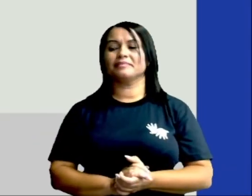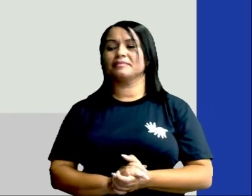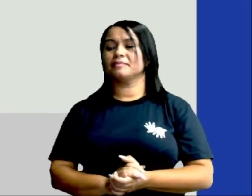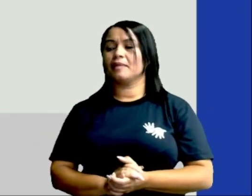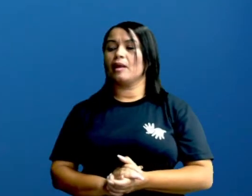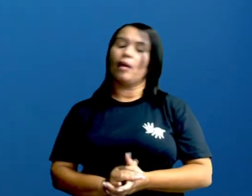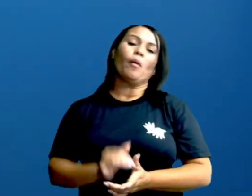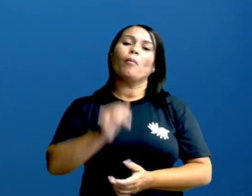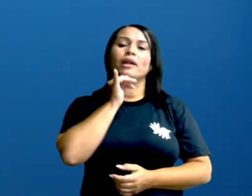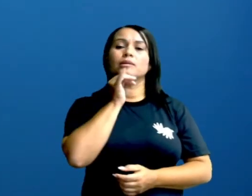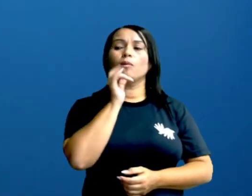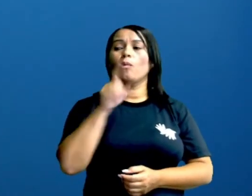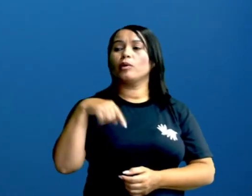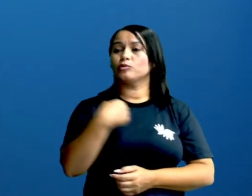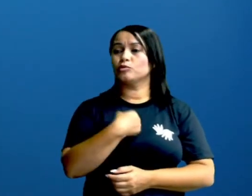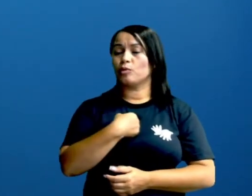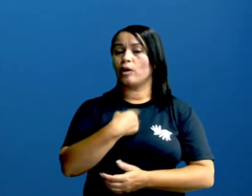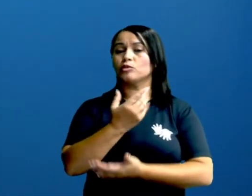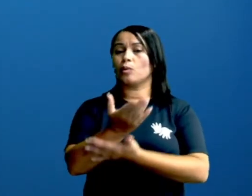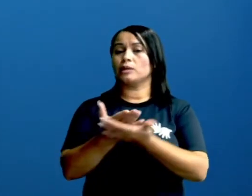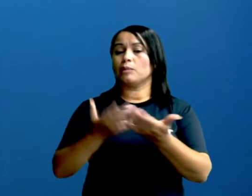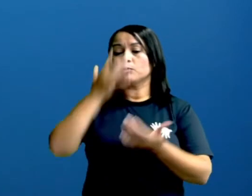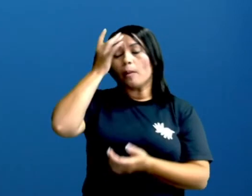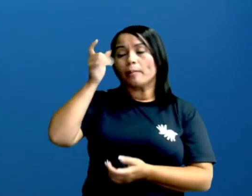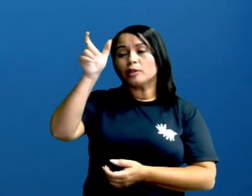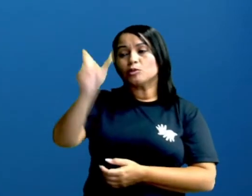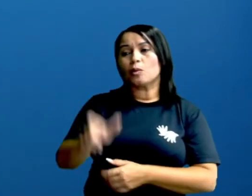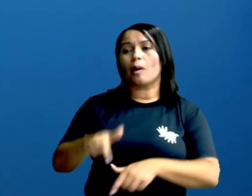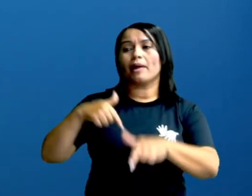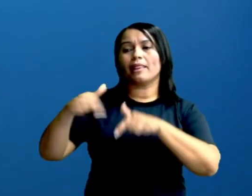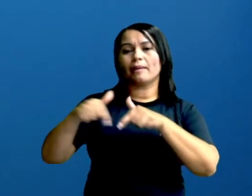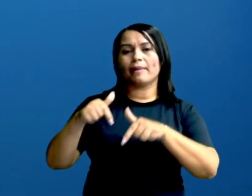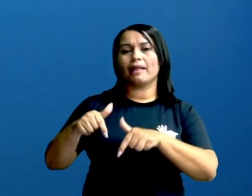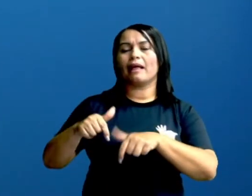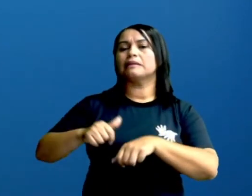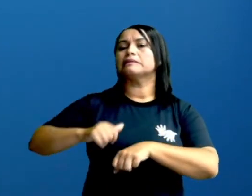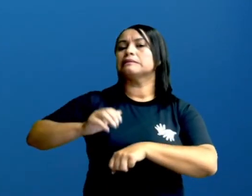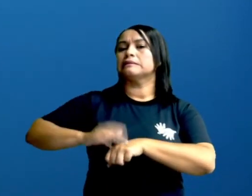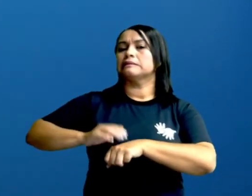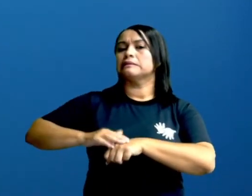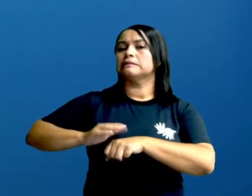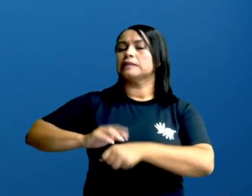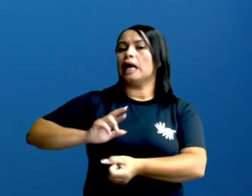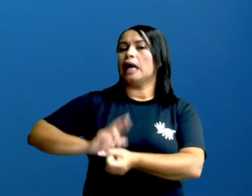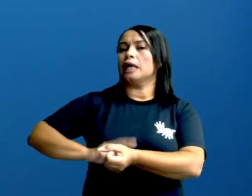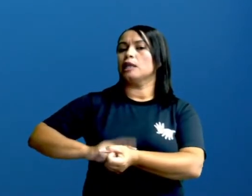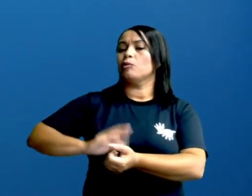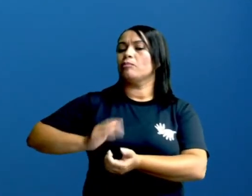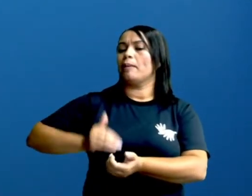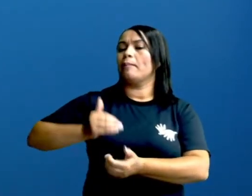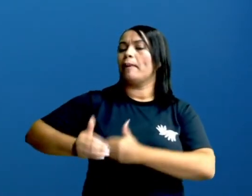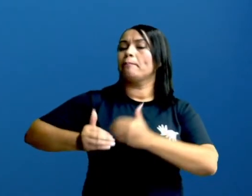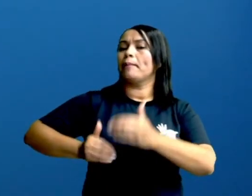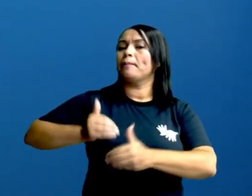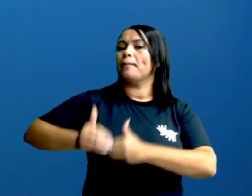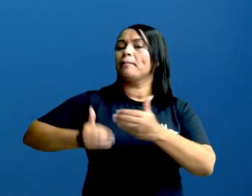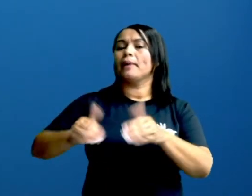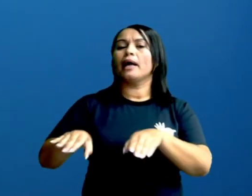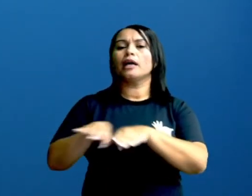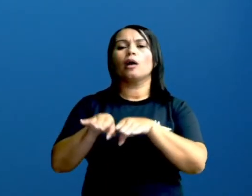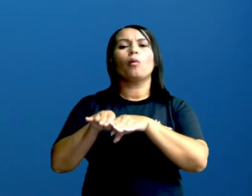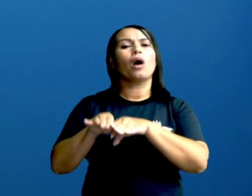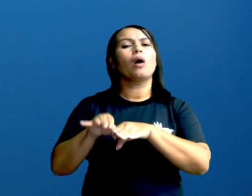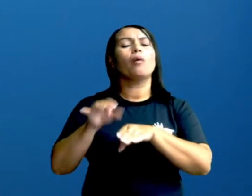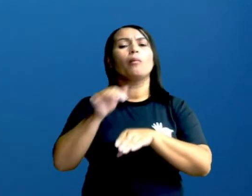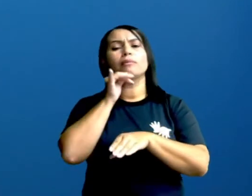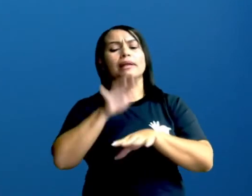Ou seja, quando nós contratamos uma mão de obra, eles têm que trabalhar no mesmo ritmo, tá? Então, na matemática é o seguinte, quando